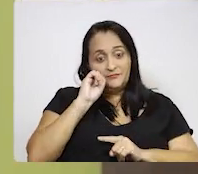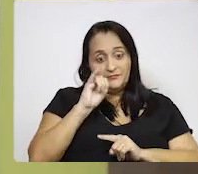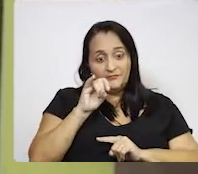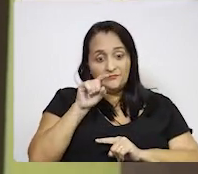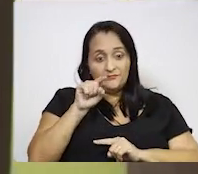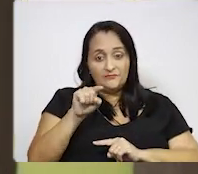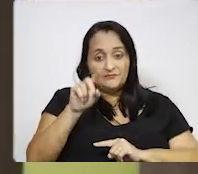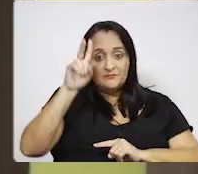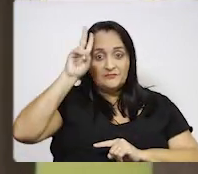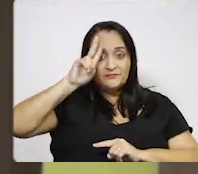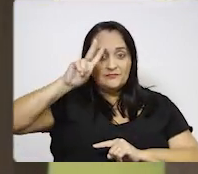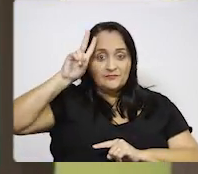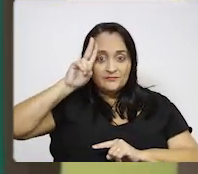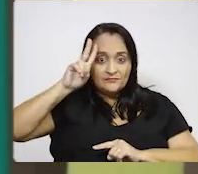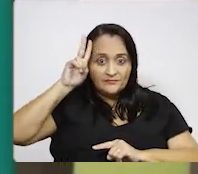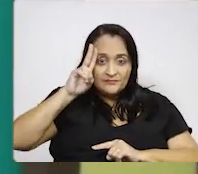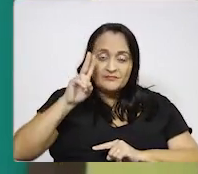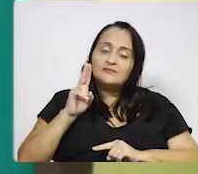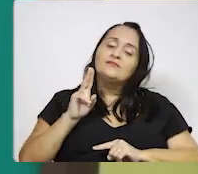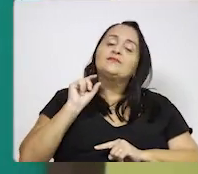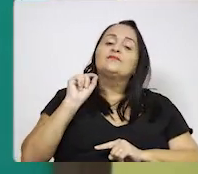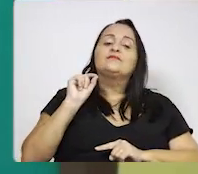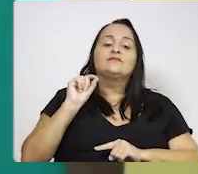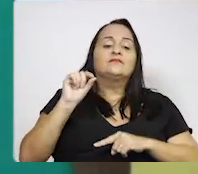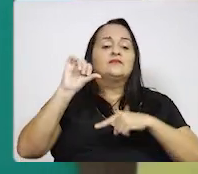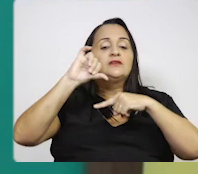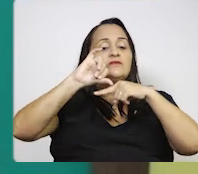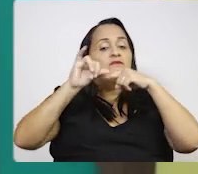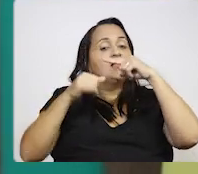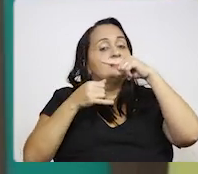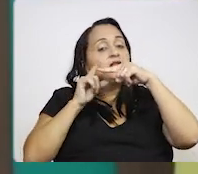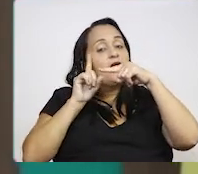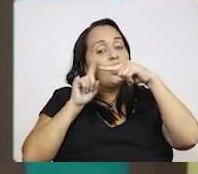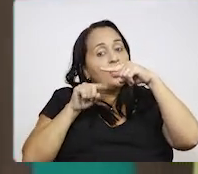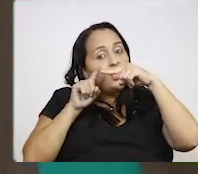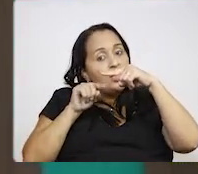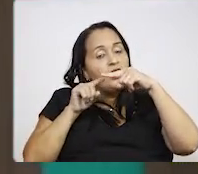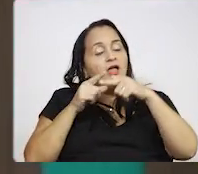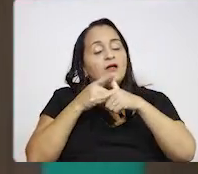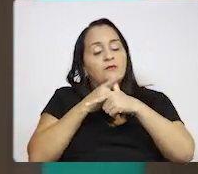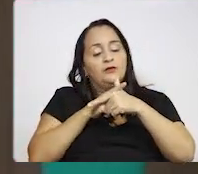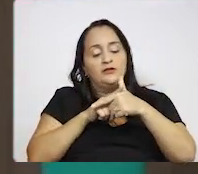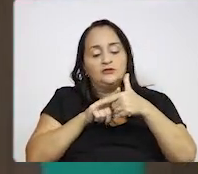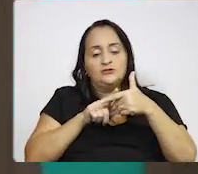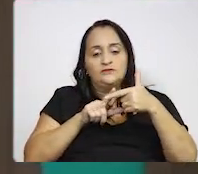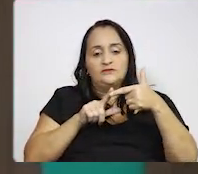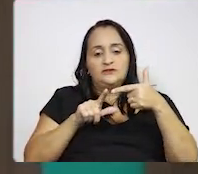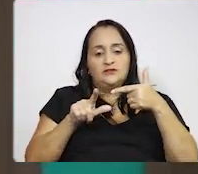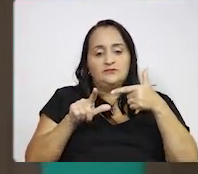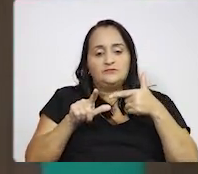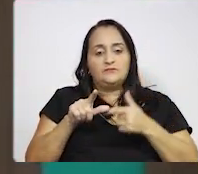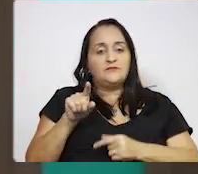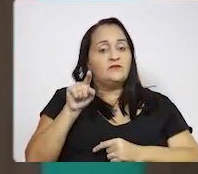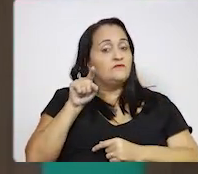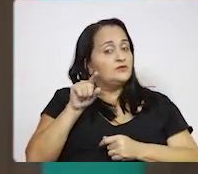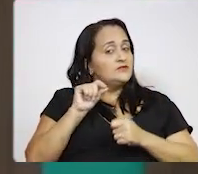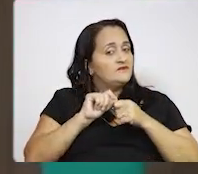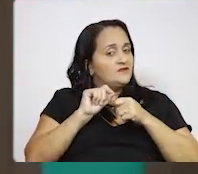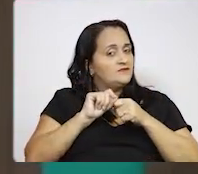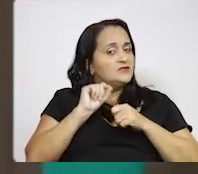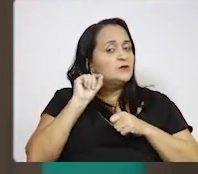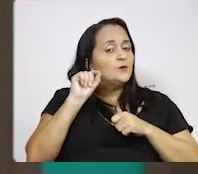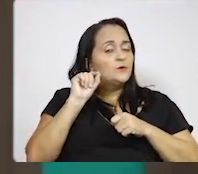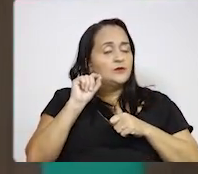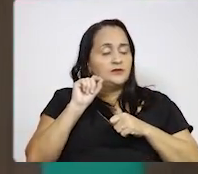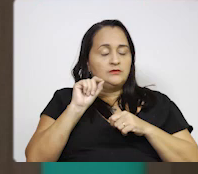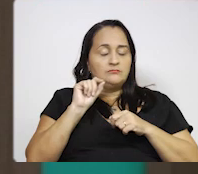você lembrar que toda fração é uma divisão, você vai pegar a fração 9 meios